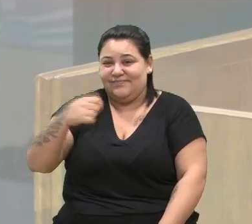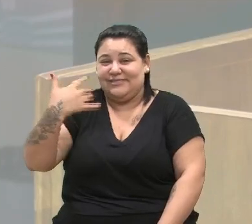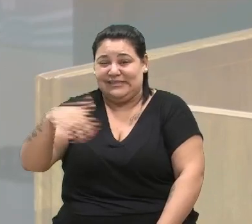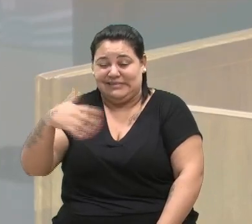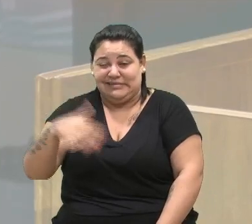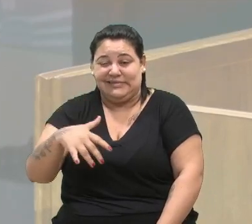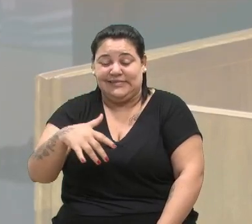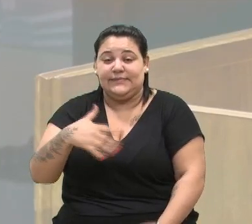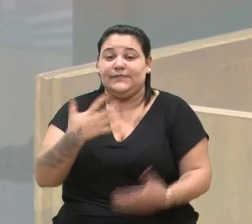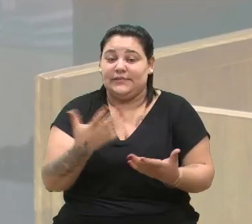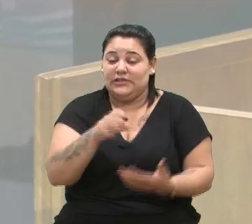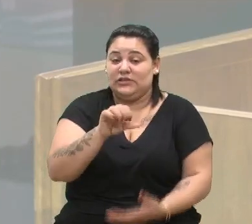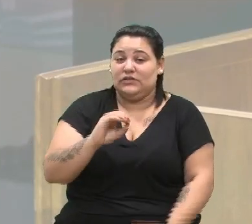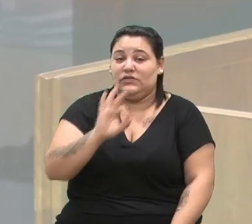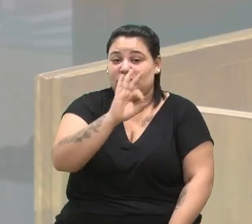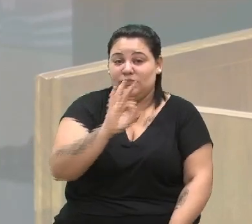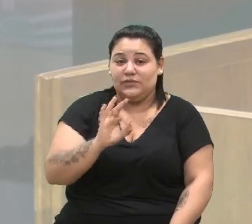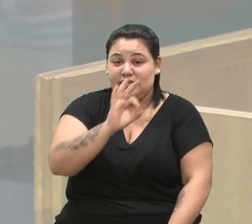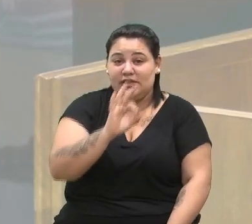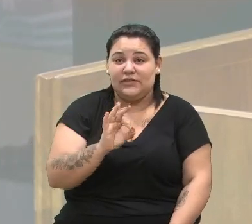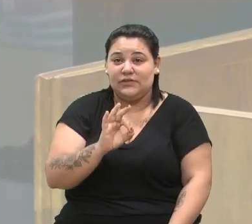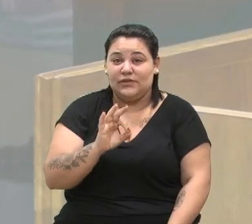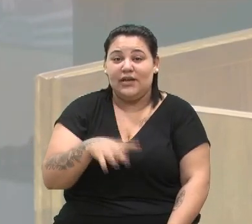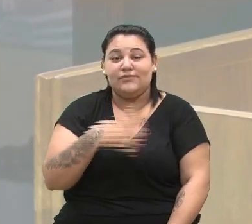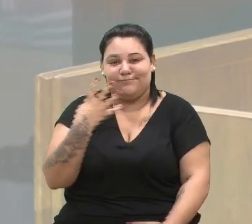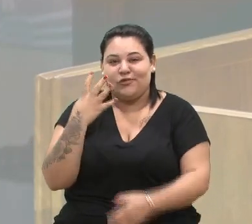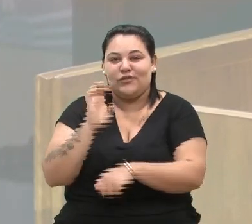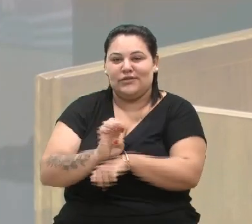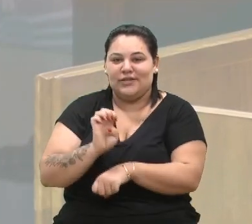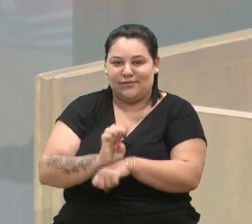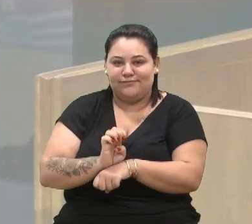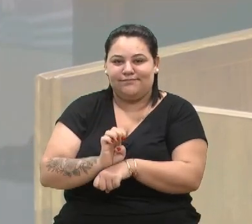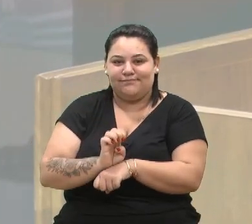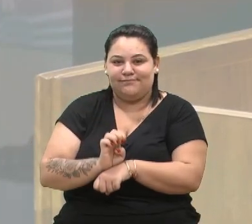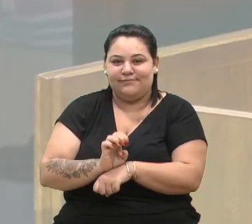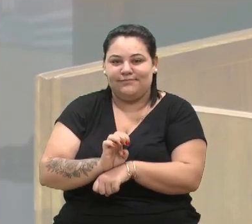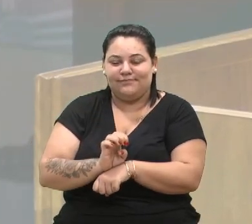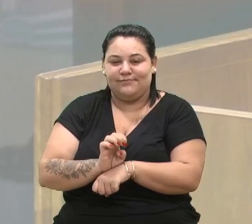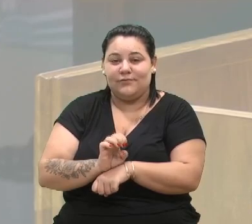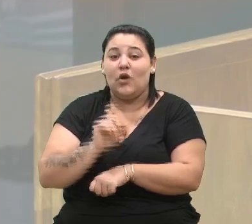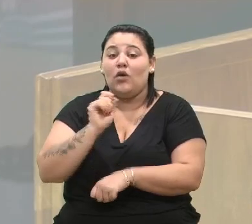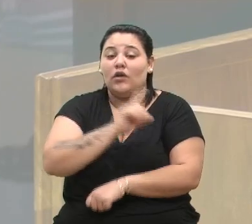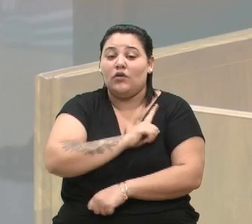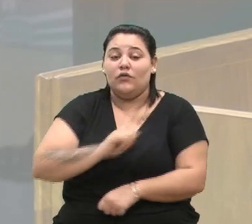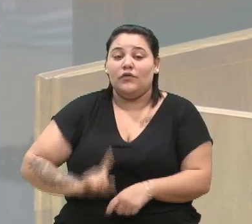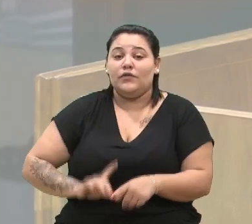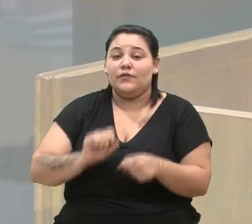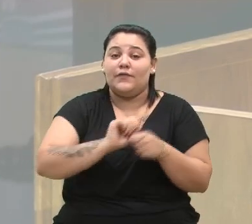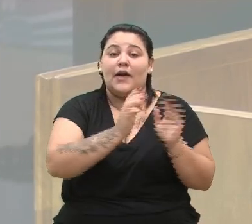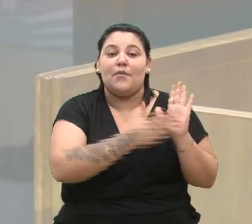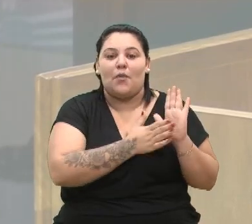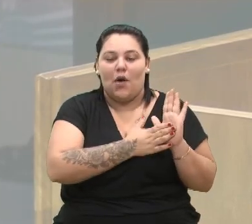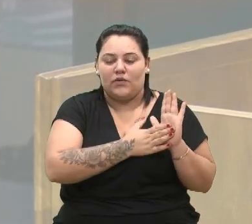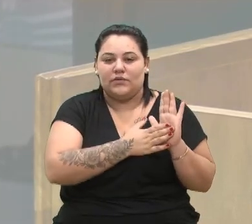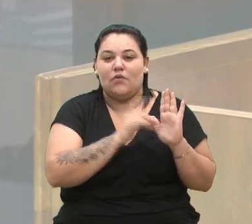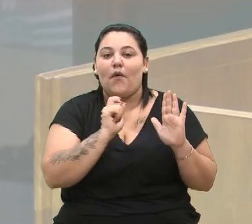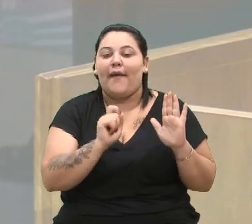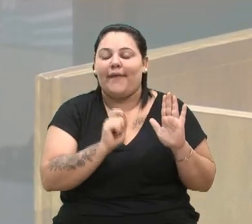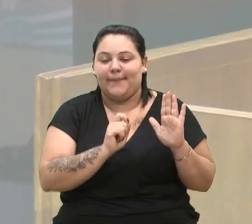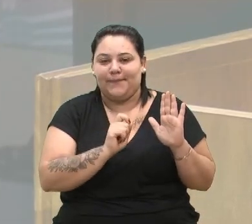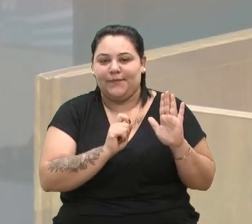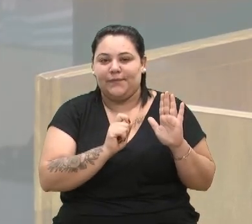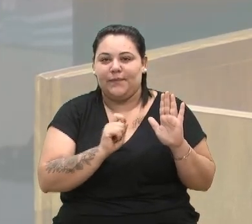desses 90% são desses 4 estados. O que o governo federal propõe? Que